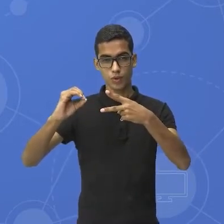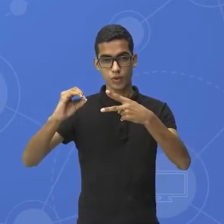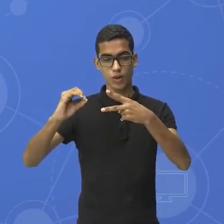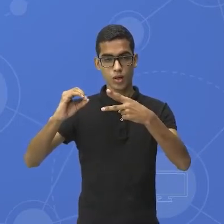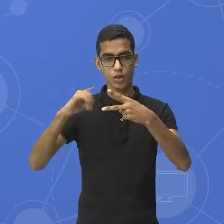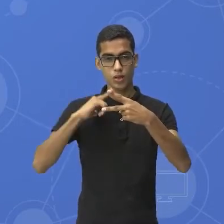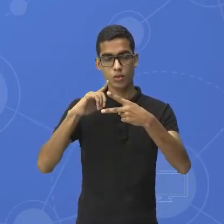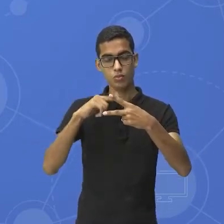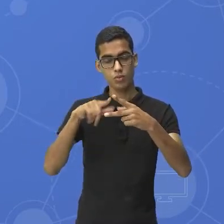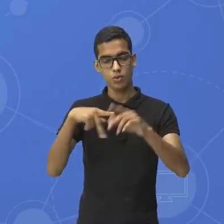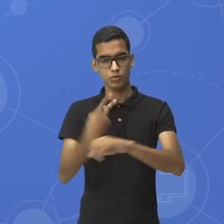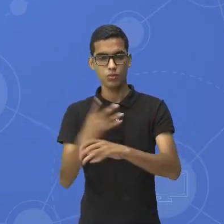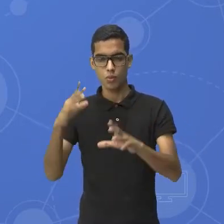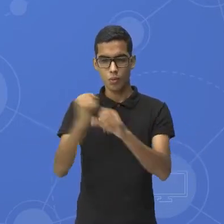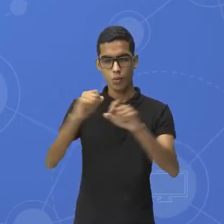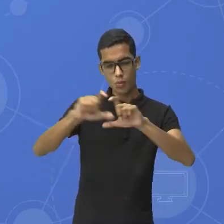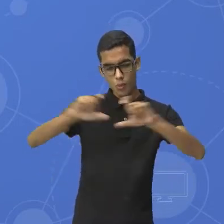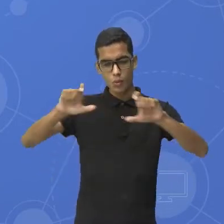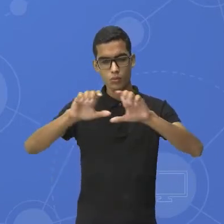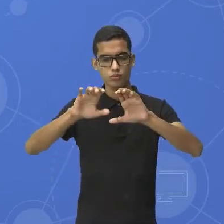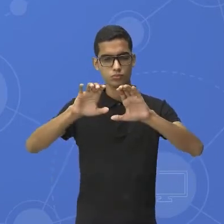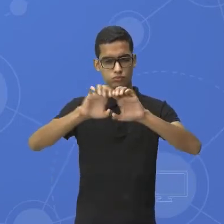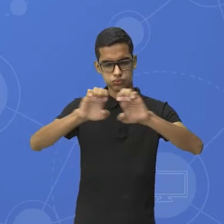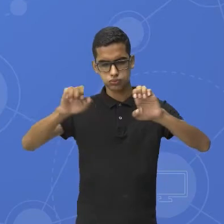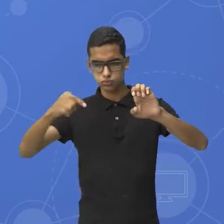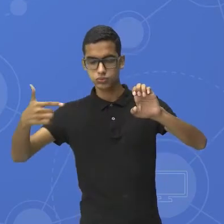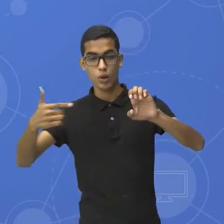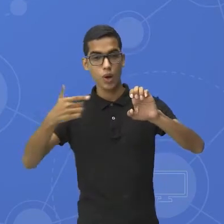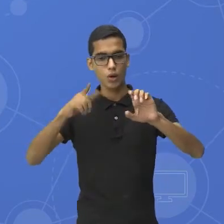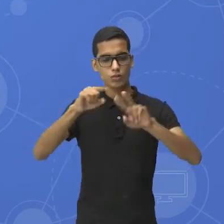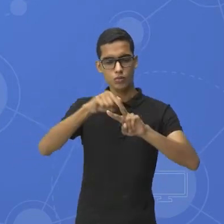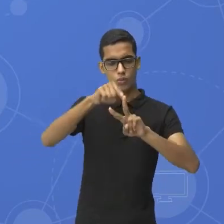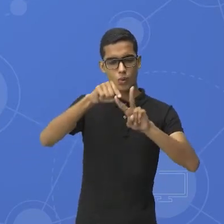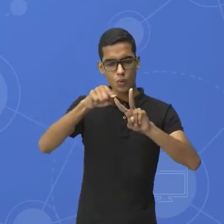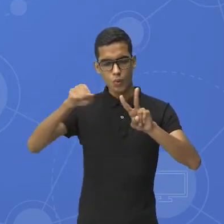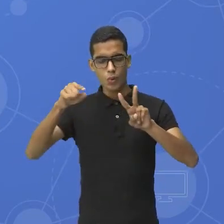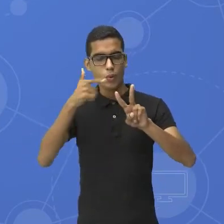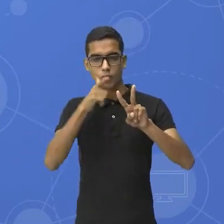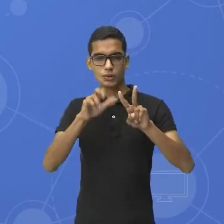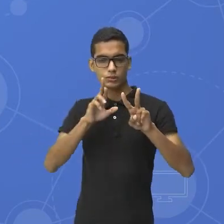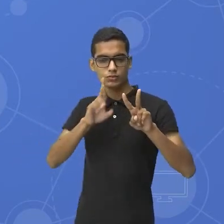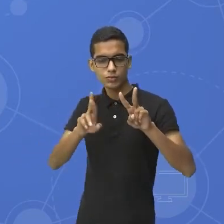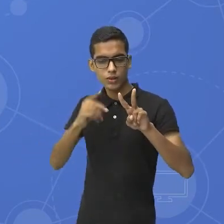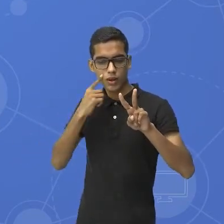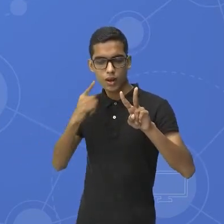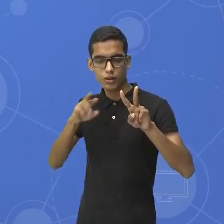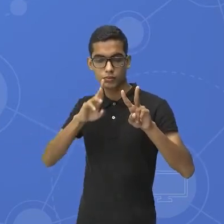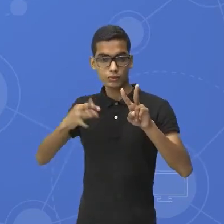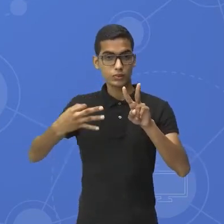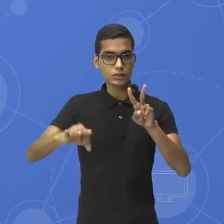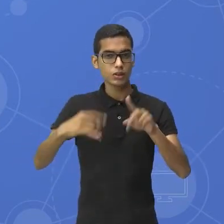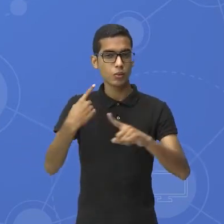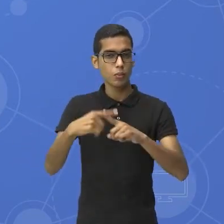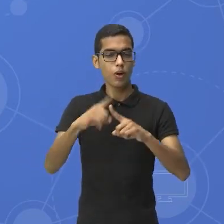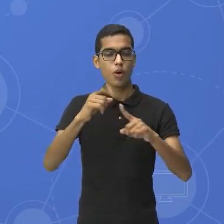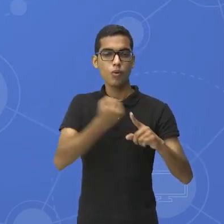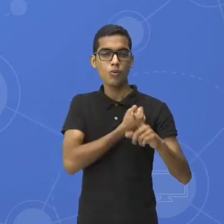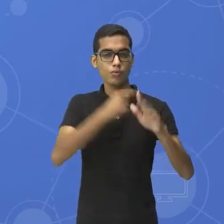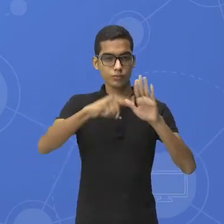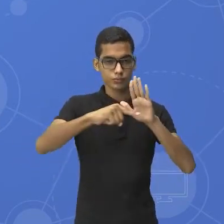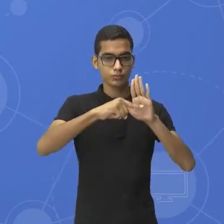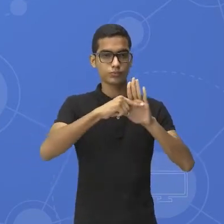resposta para essa raiz quadrada, tá? Por quê? Porque no conjunto dos números reais